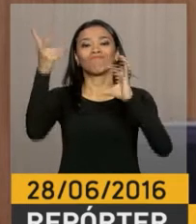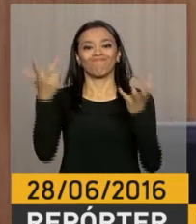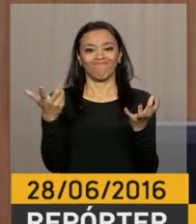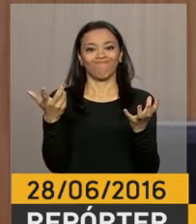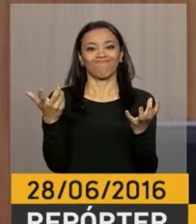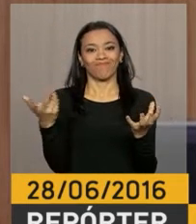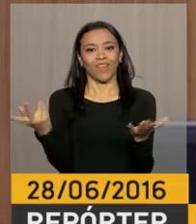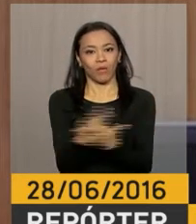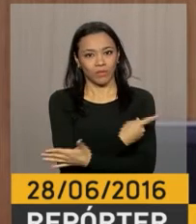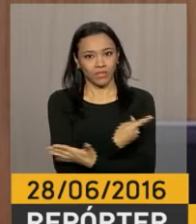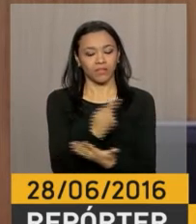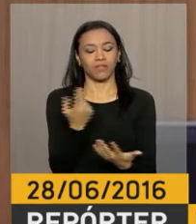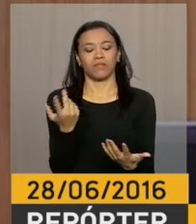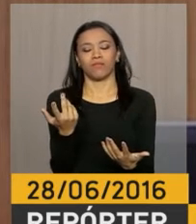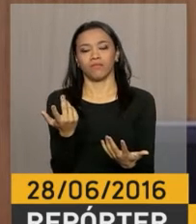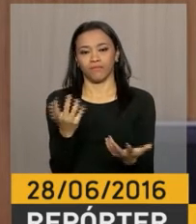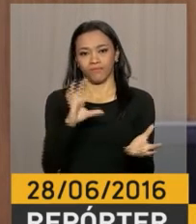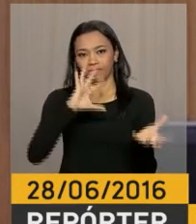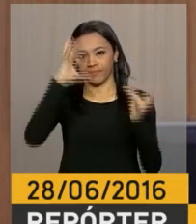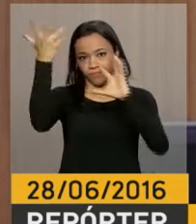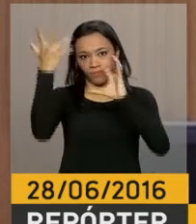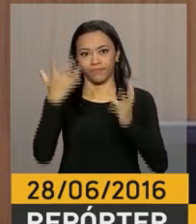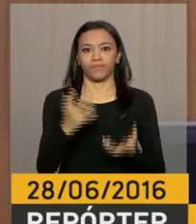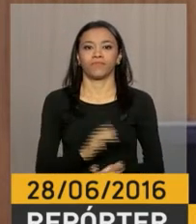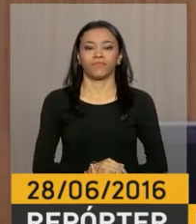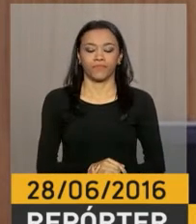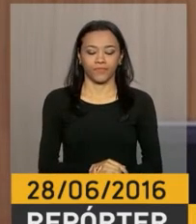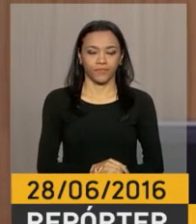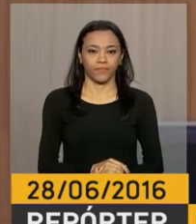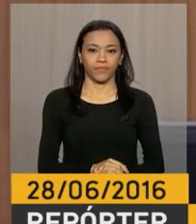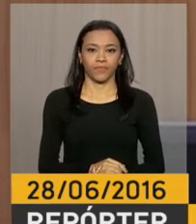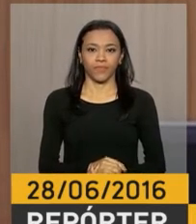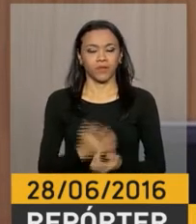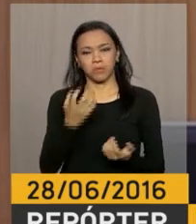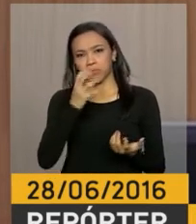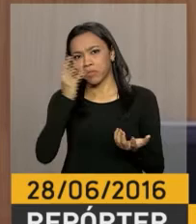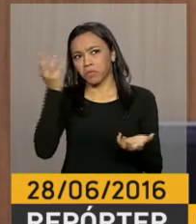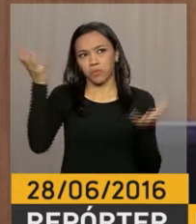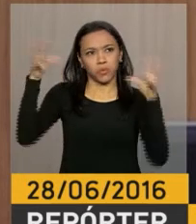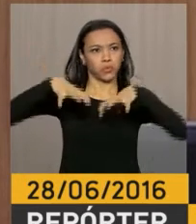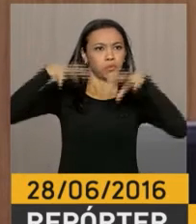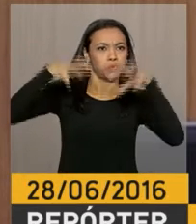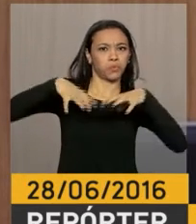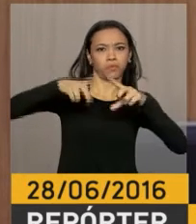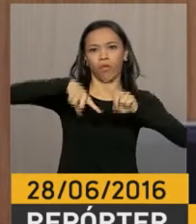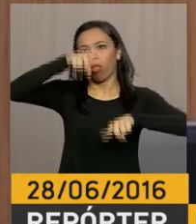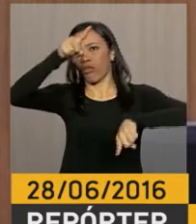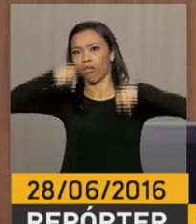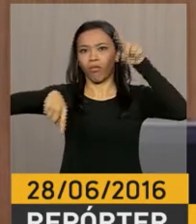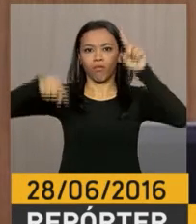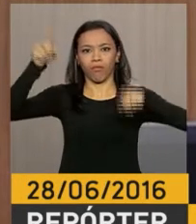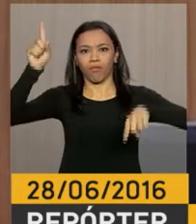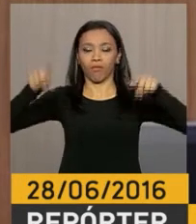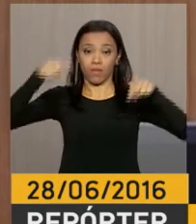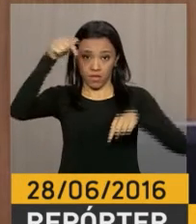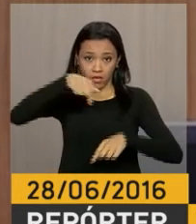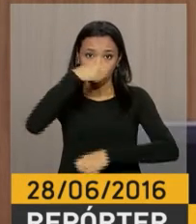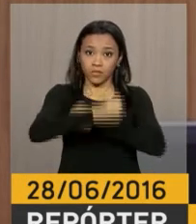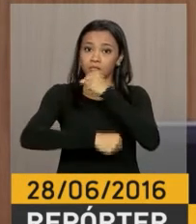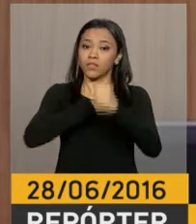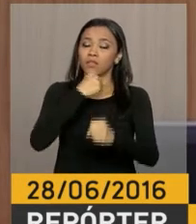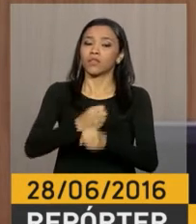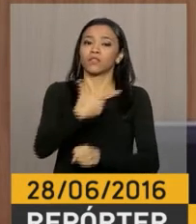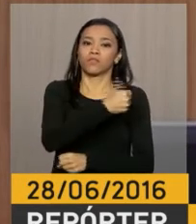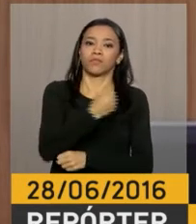bastante afetada por regime de chuva diferenciado, né, nesse ano de